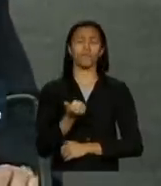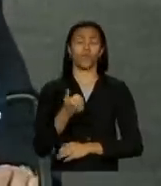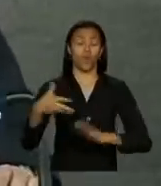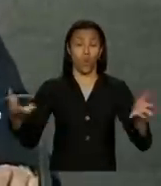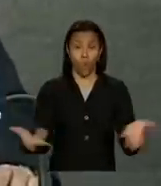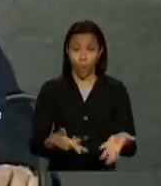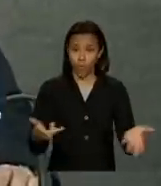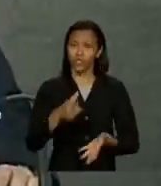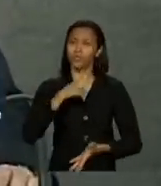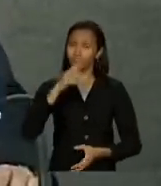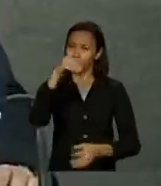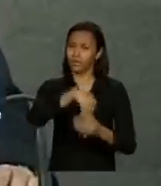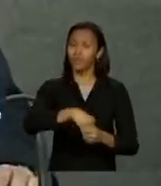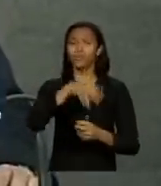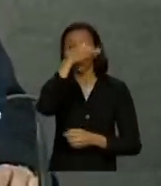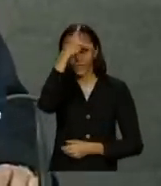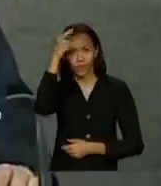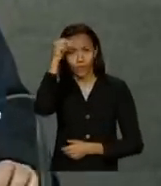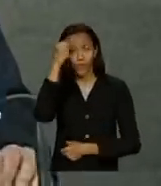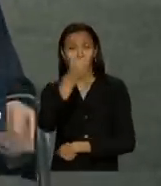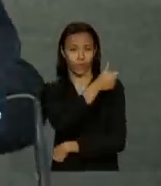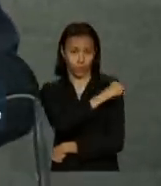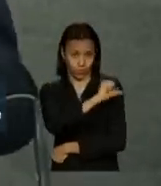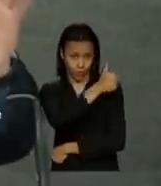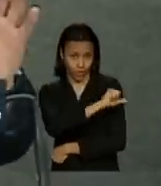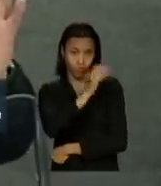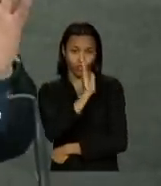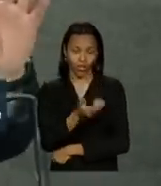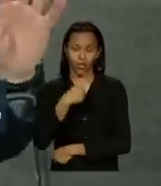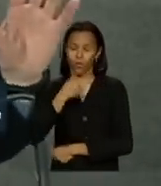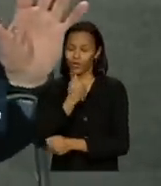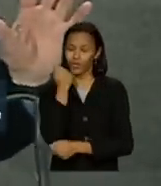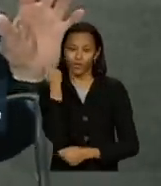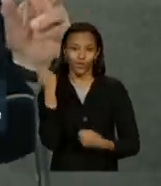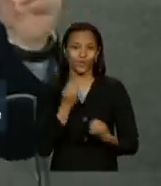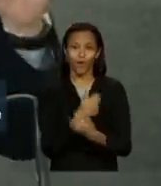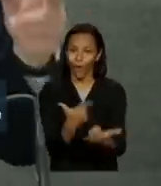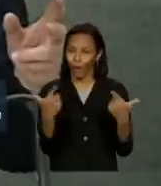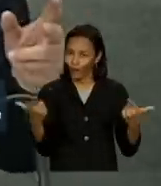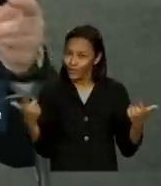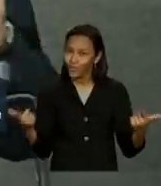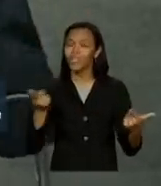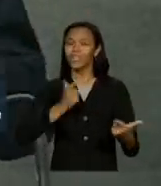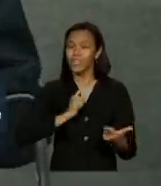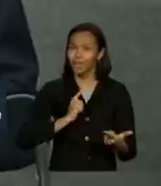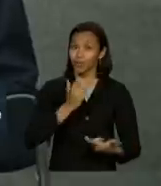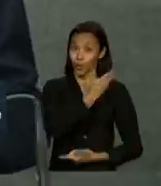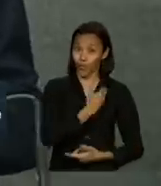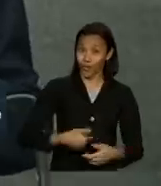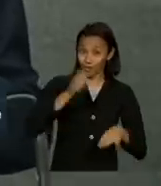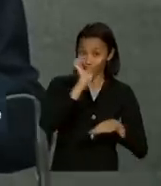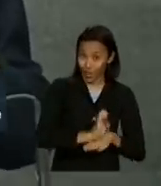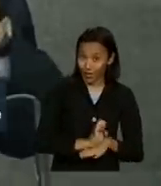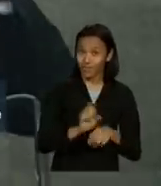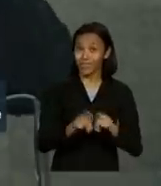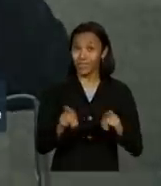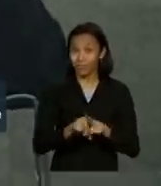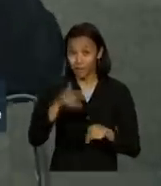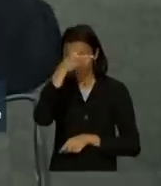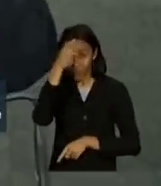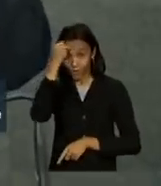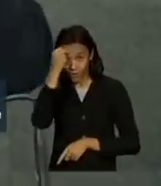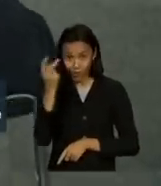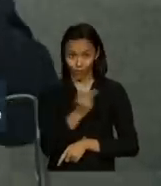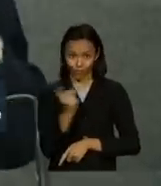temos isso da prefeitura do Rio nós temos uma sorte de lcro no meu entender que temos o governo do do estado e a Prefeitura de Rio com